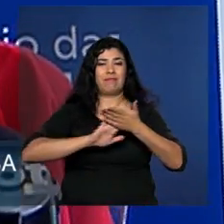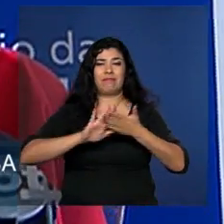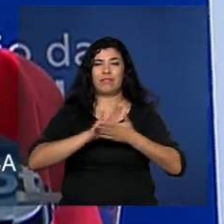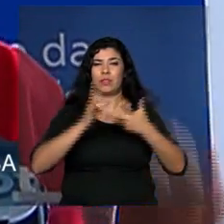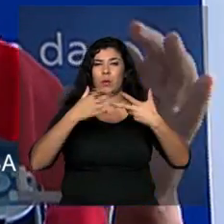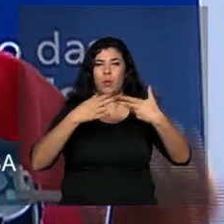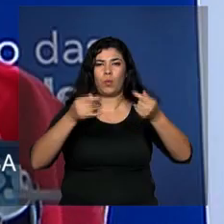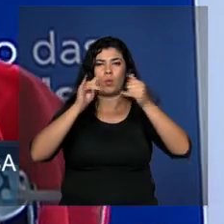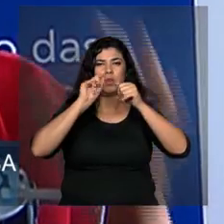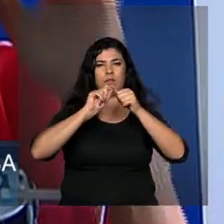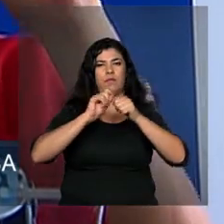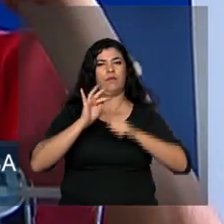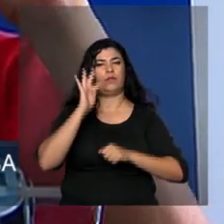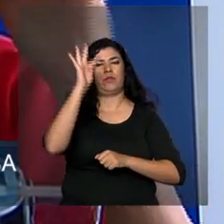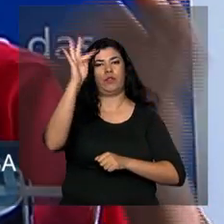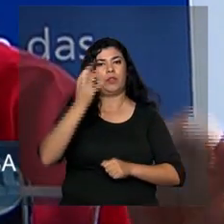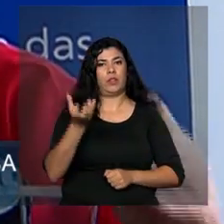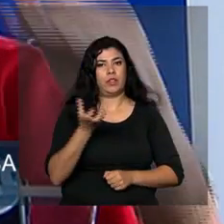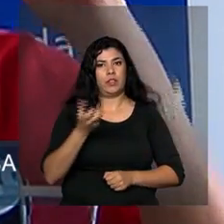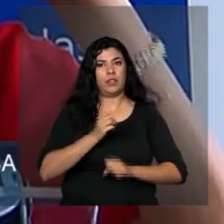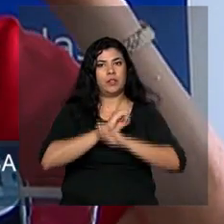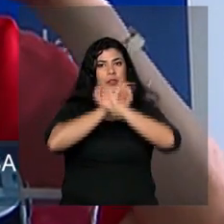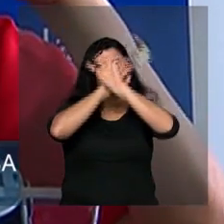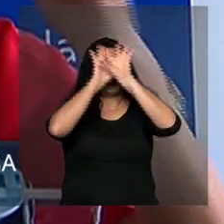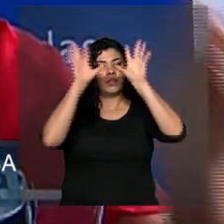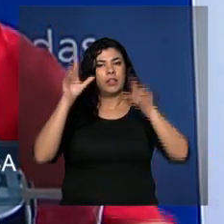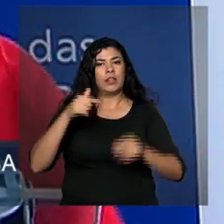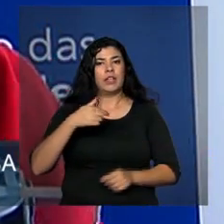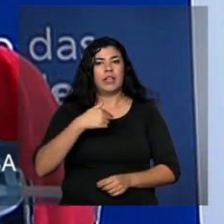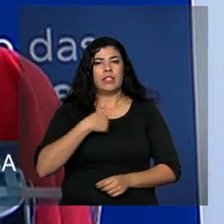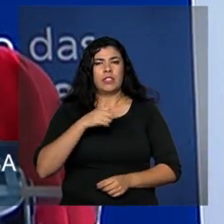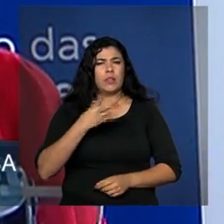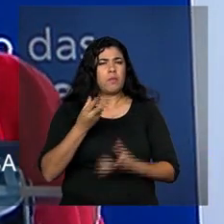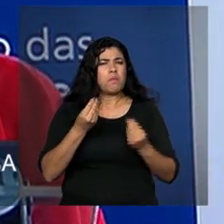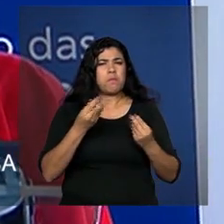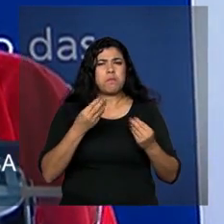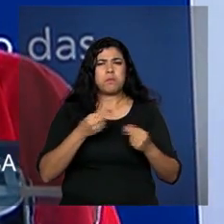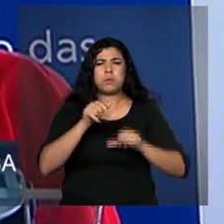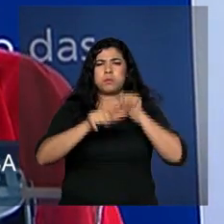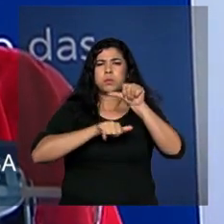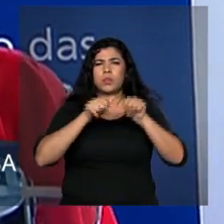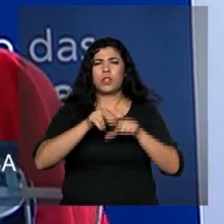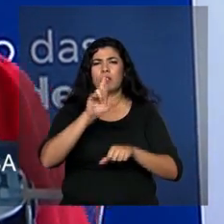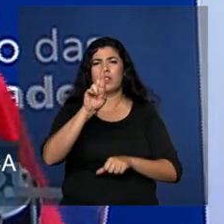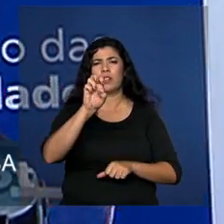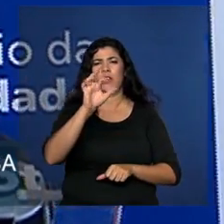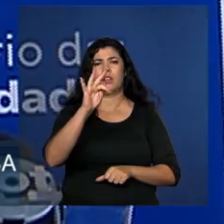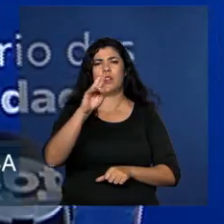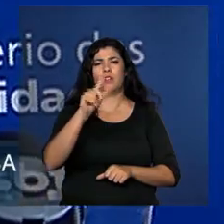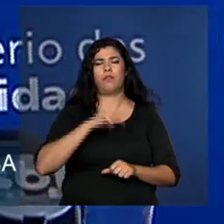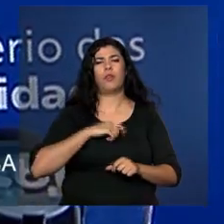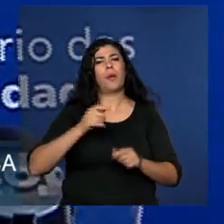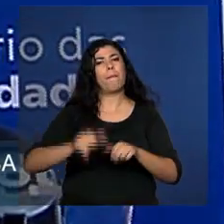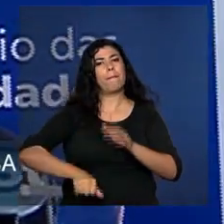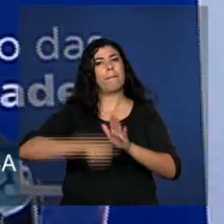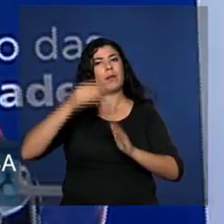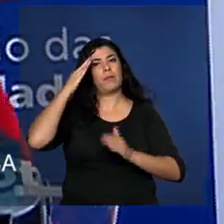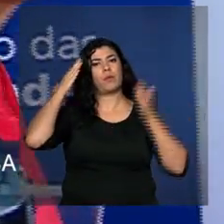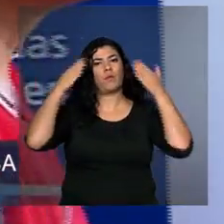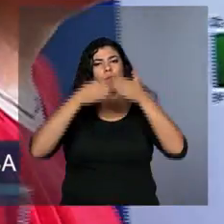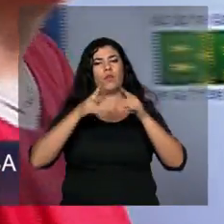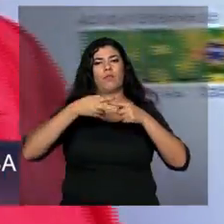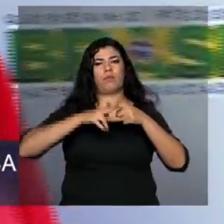fazer. Eu quero dizer para vocês, tem várias reformas que nós temos de fazer depois do ajuste. Várias.